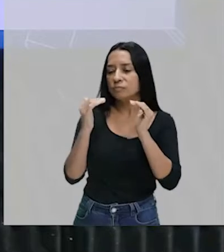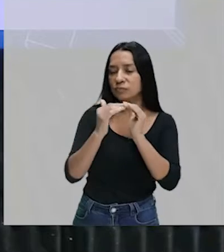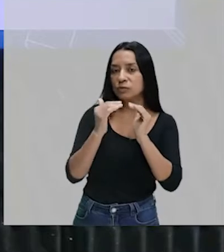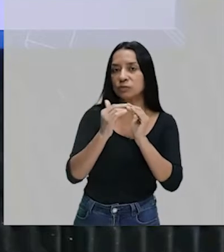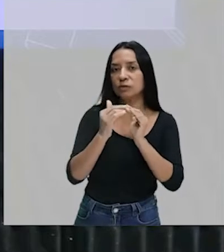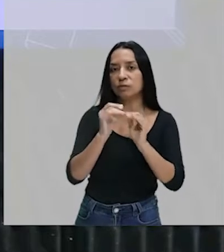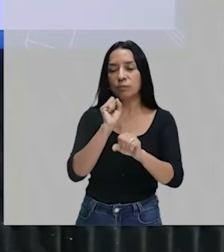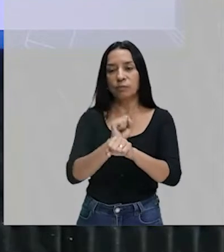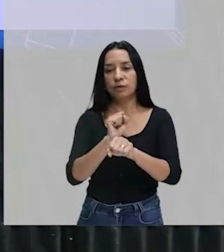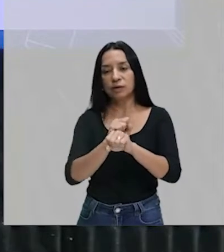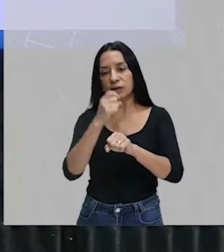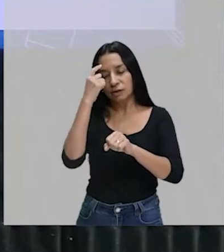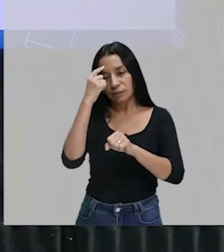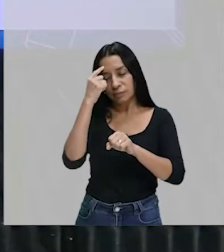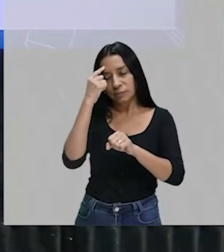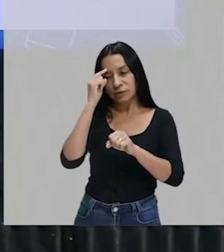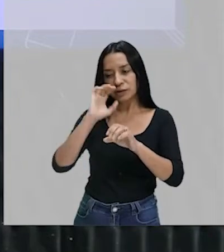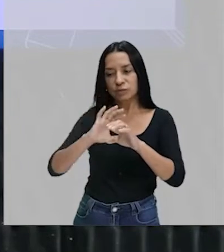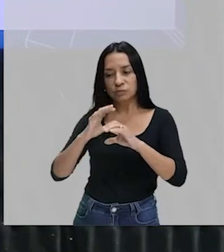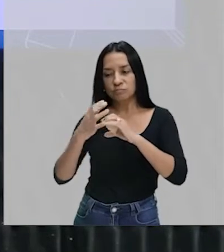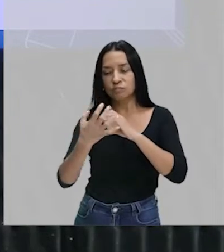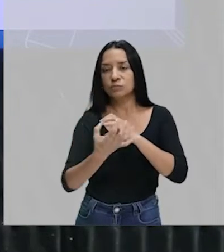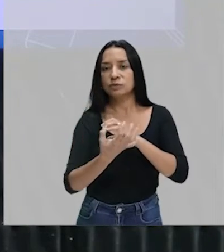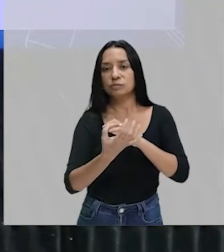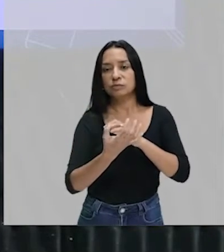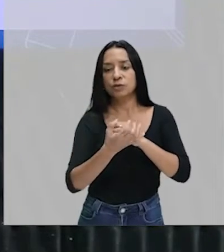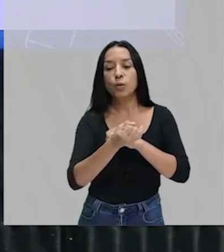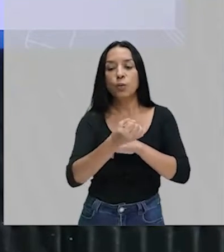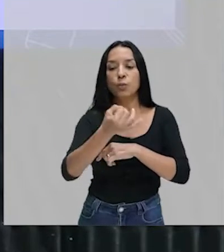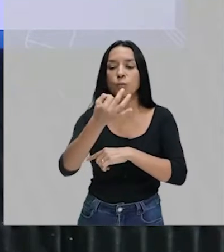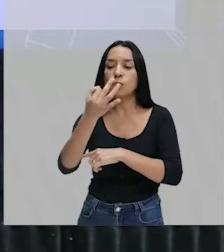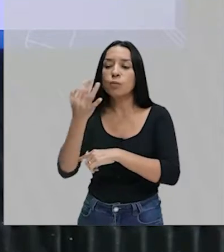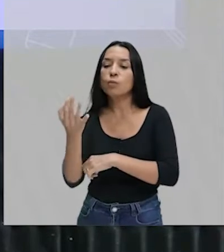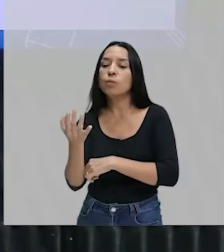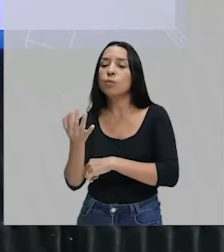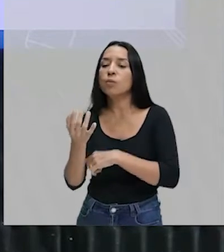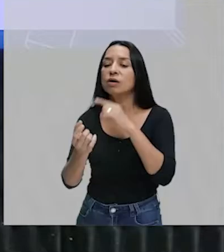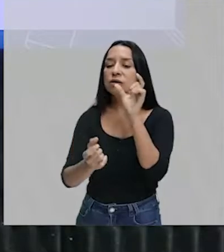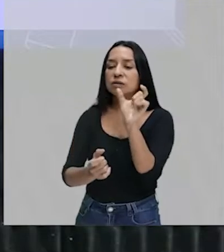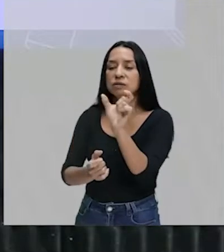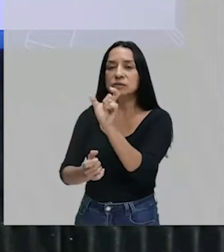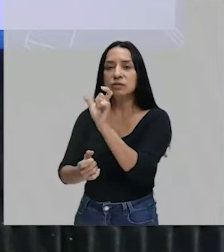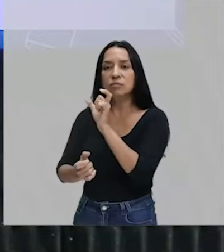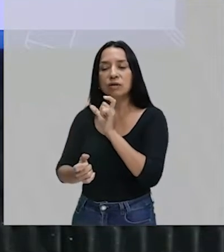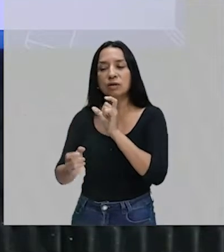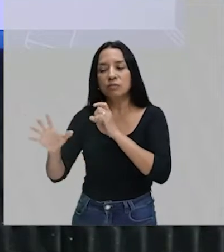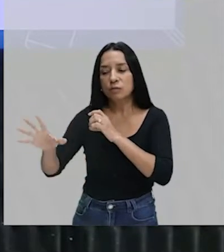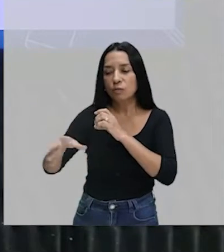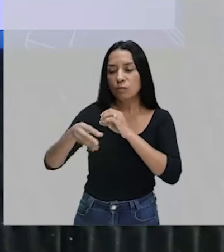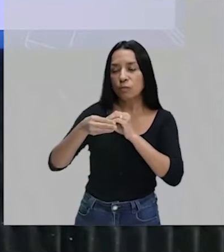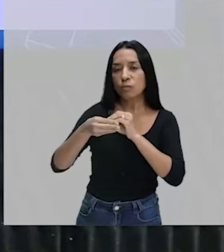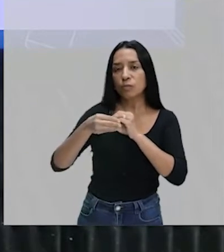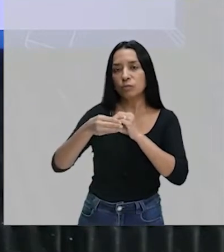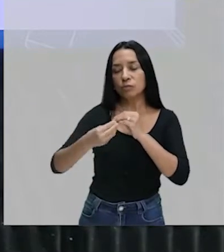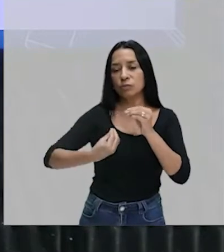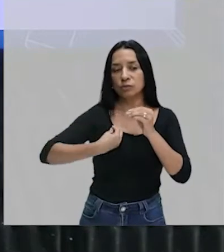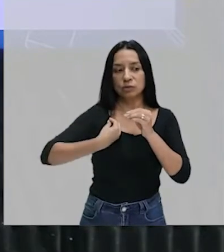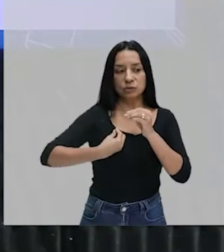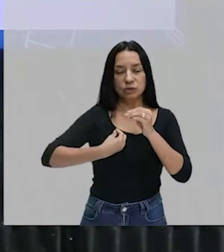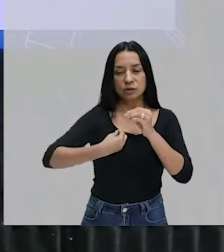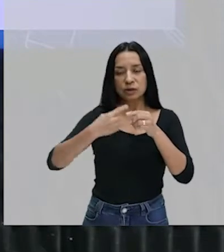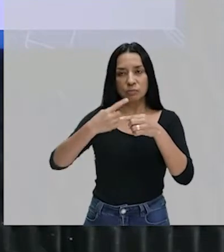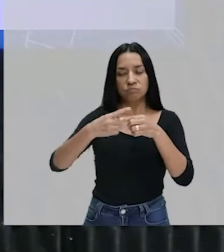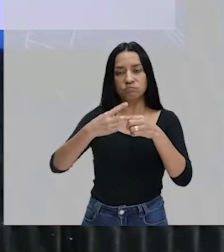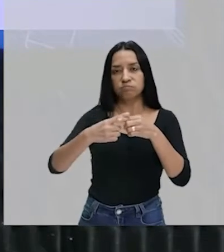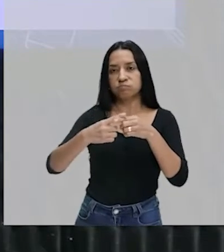se você parar e pensar um pouquinho durante a pandemia Quantas palavras do inglês Você incorporou no seu cotidiano justamente por